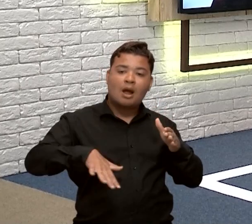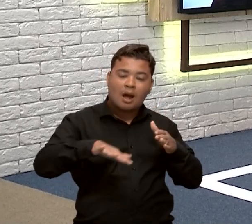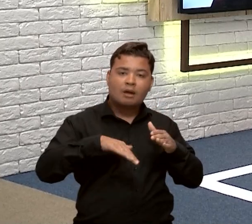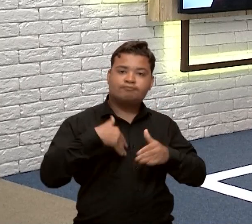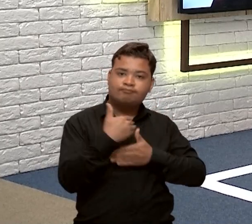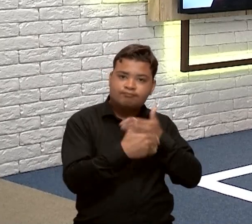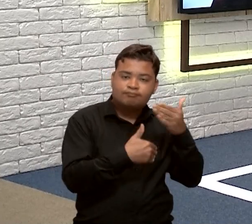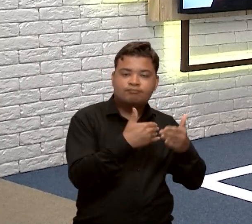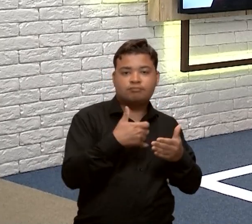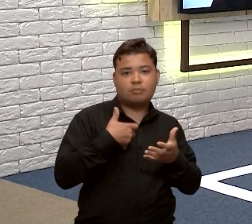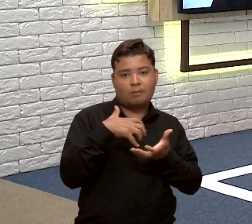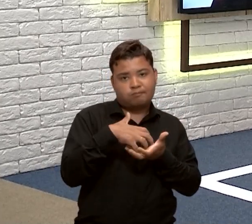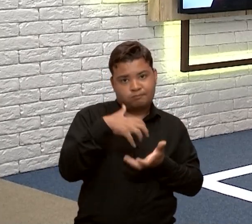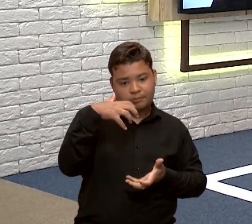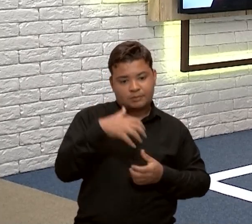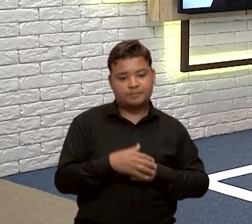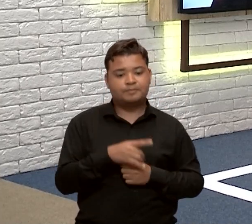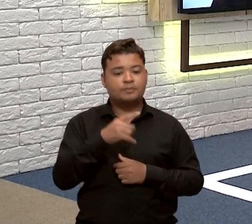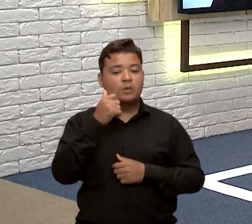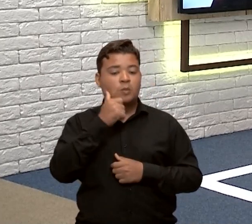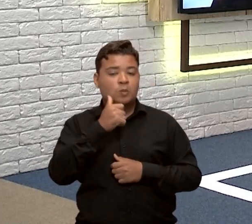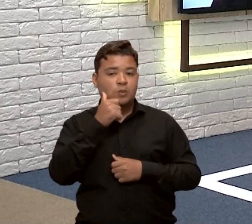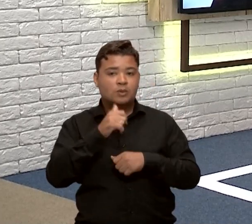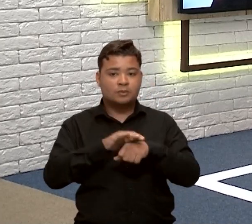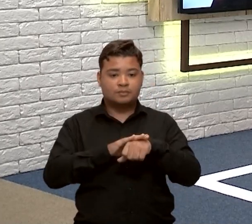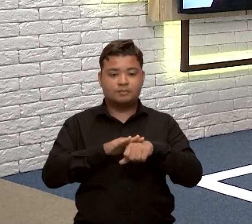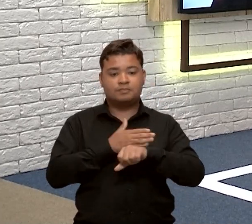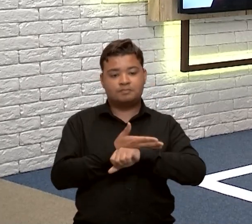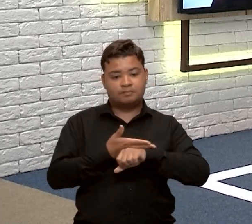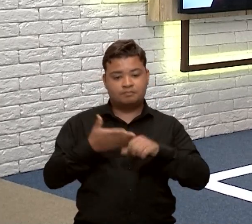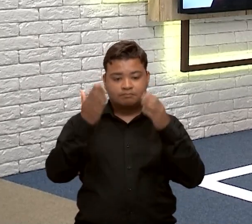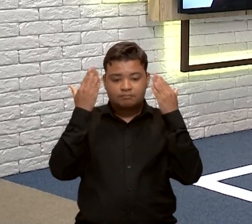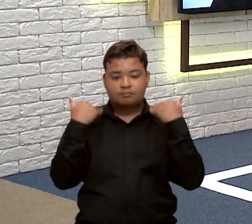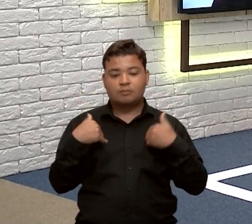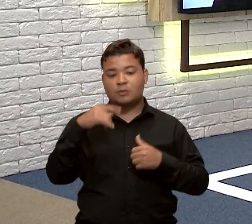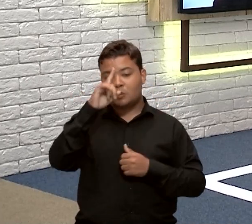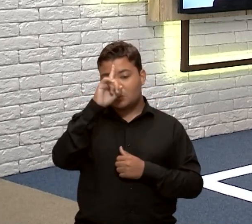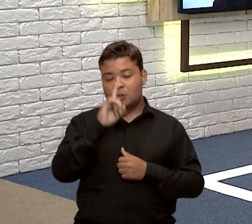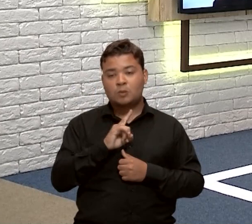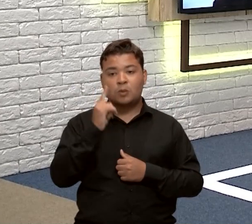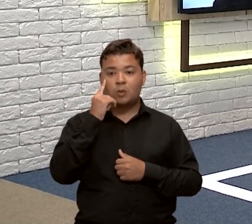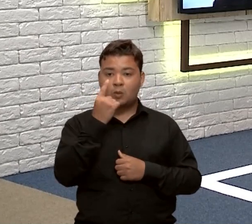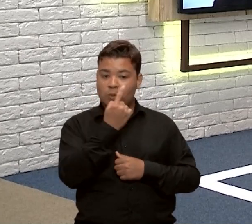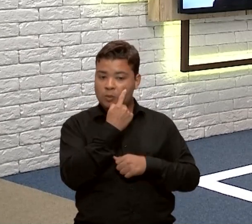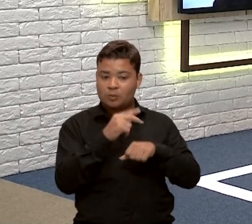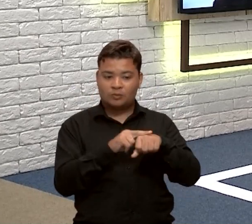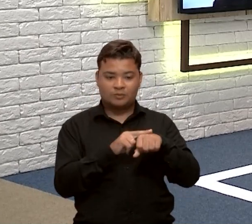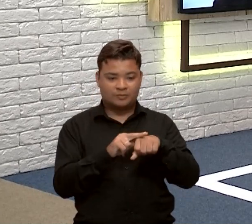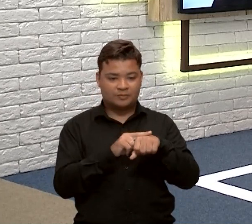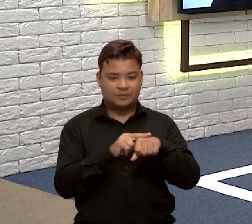mulher branca, com cabelos loiros e olhos verdes. Olá, Viviane, muito obrigada pela sua presença.